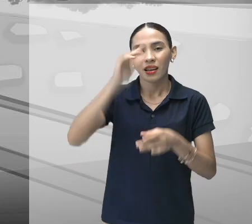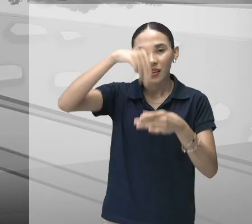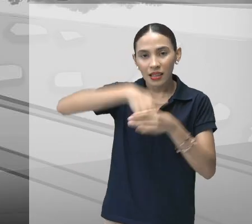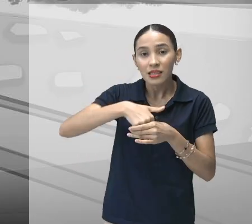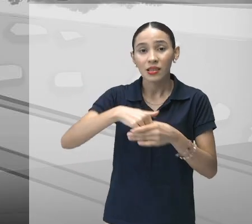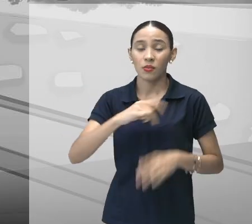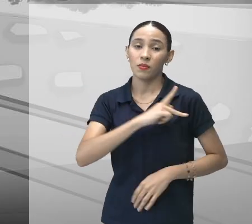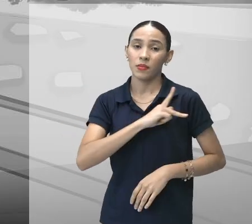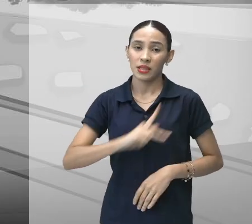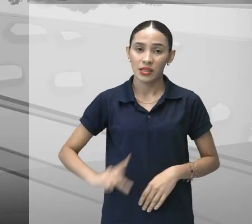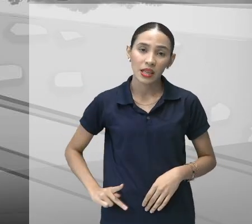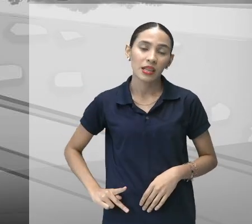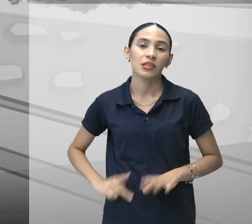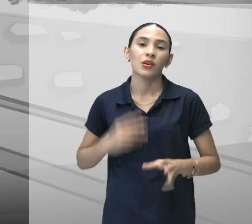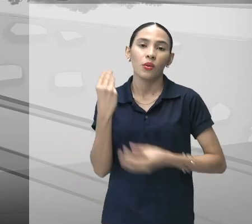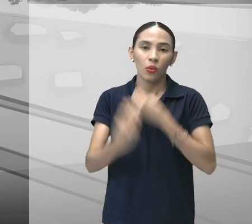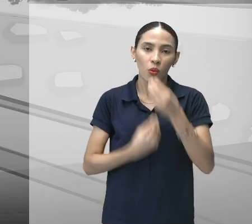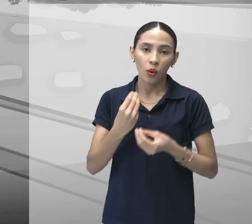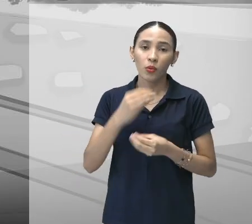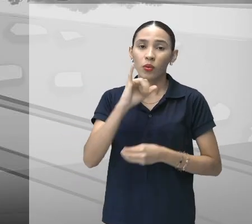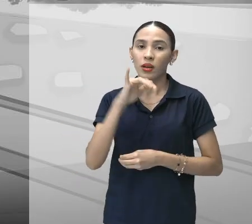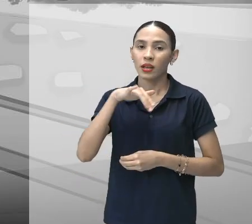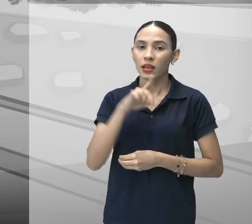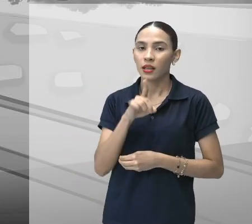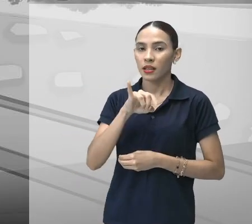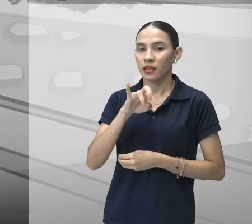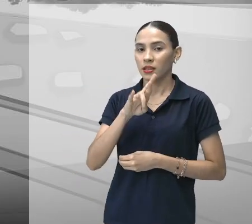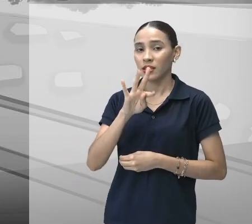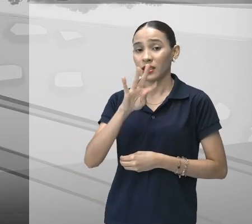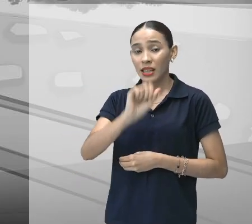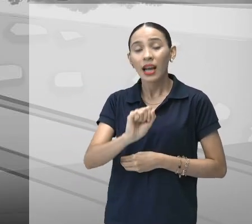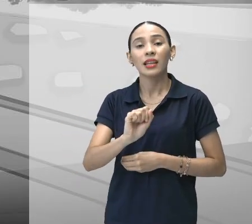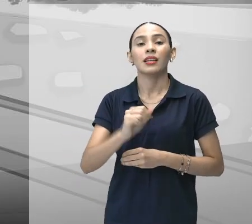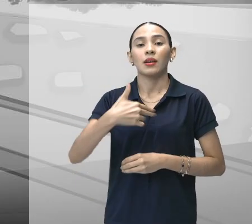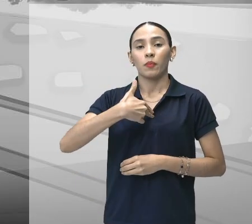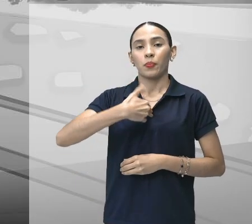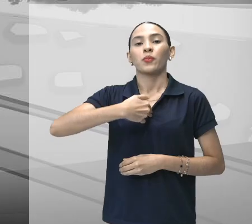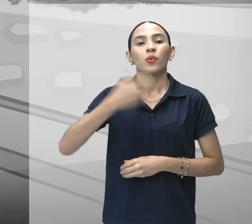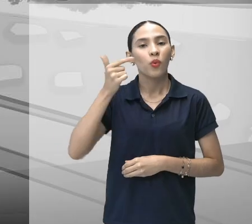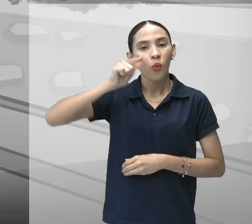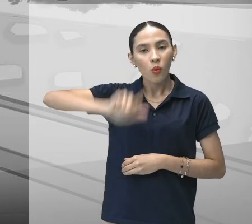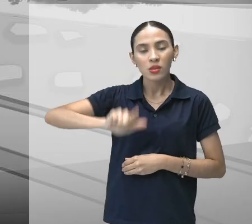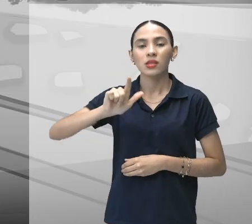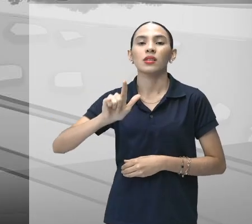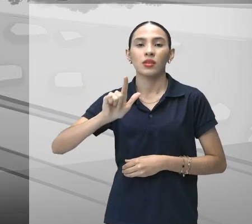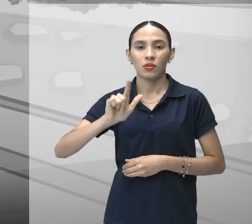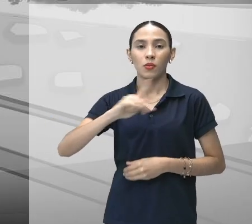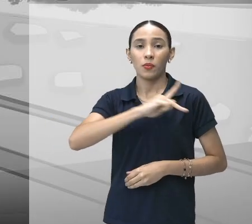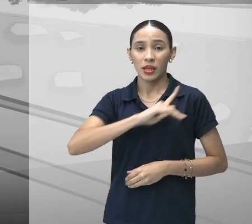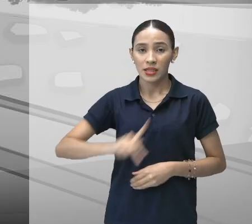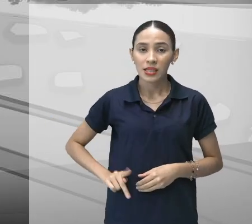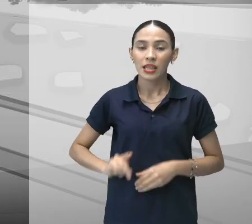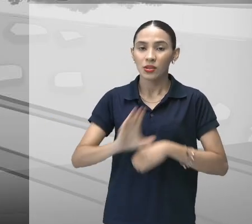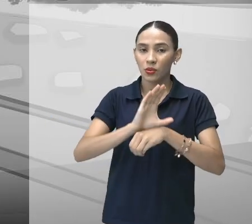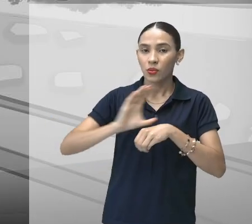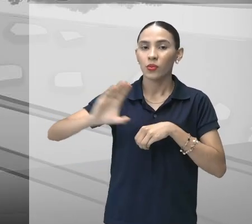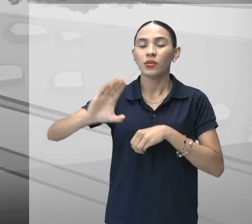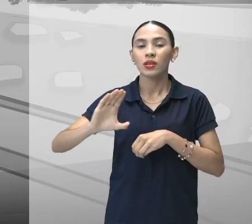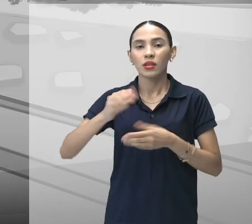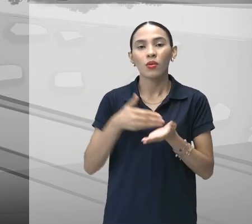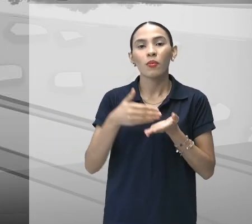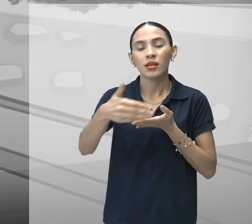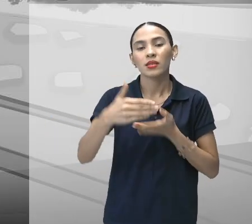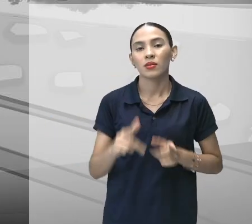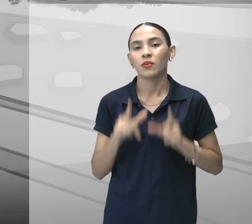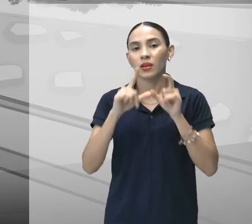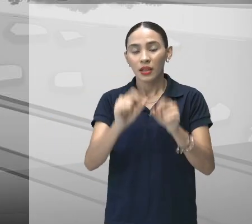para presidente, foi feita de forma indireta e ele se sagrou, então, o presidente constitucional, dando